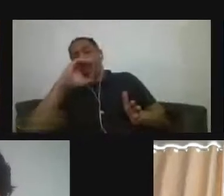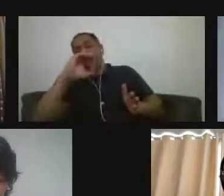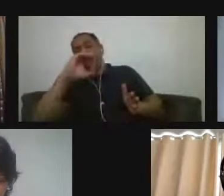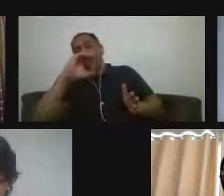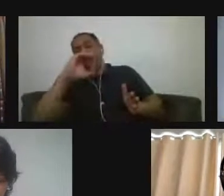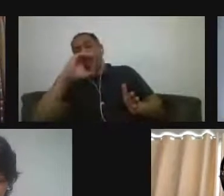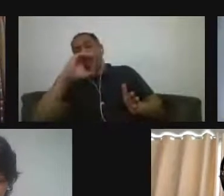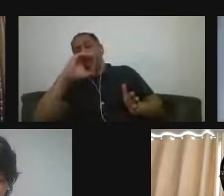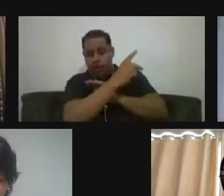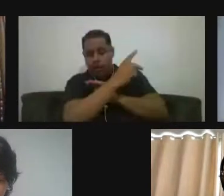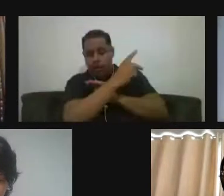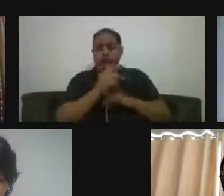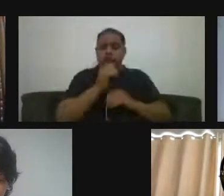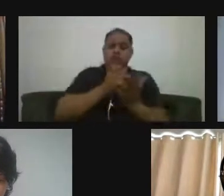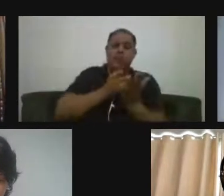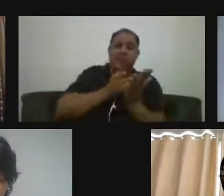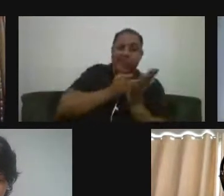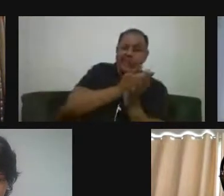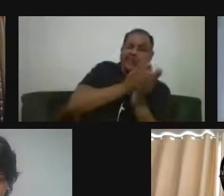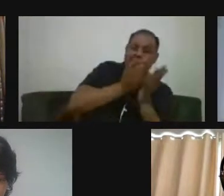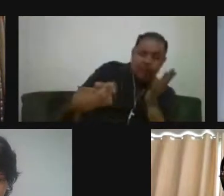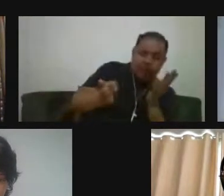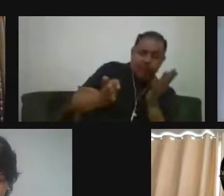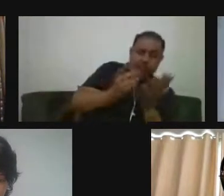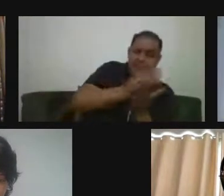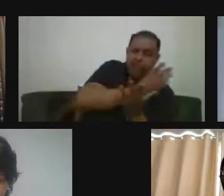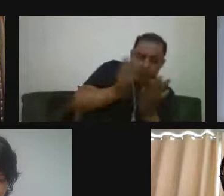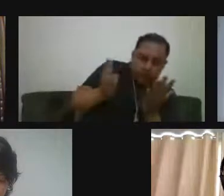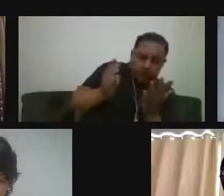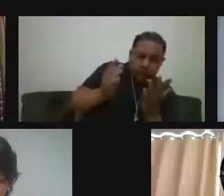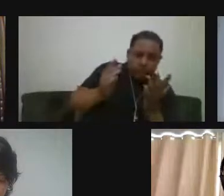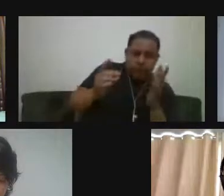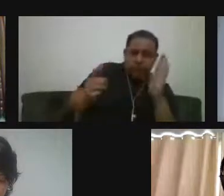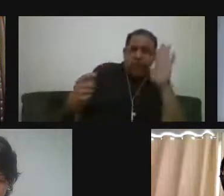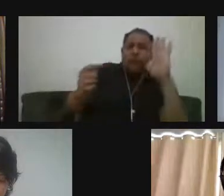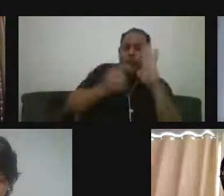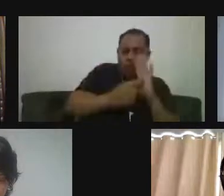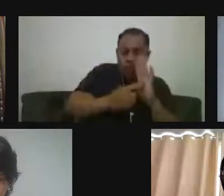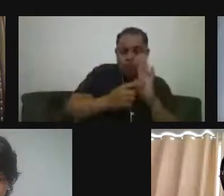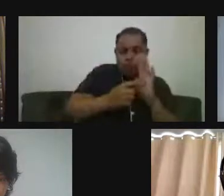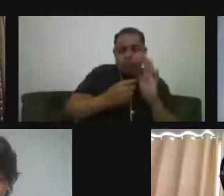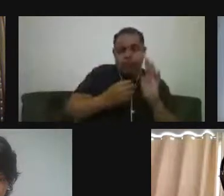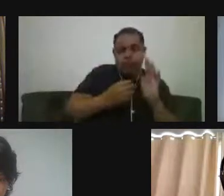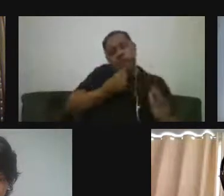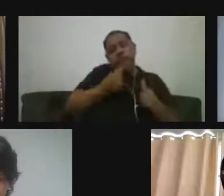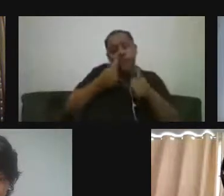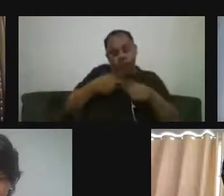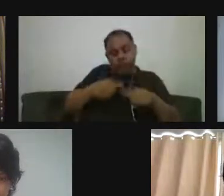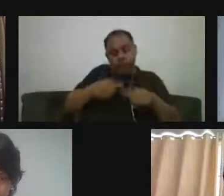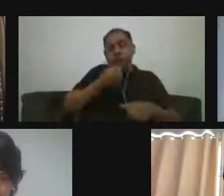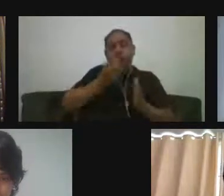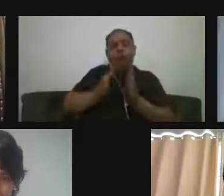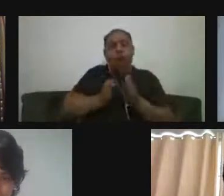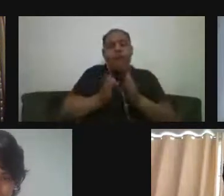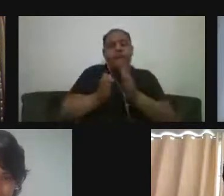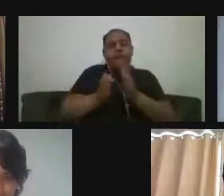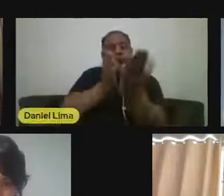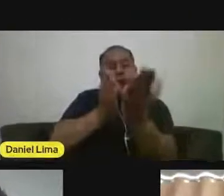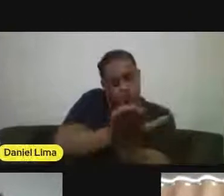Extraviamo-nos a tal ponto que devemos estar no bom caminho. Obrigada.